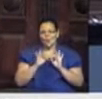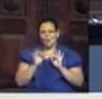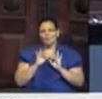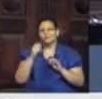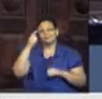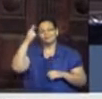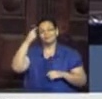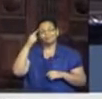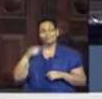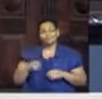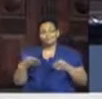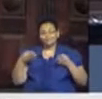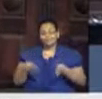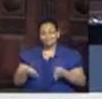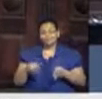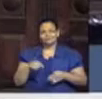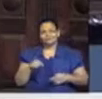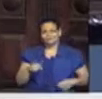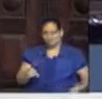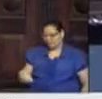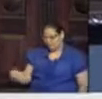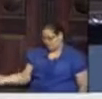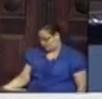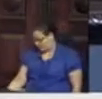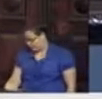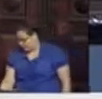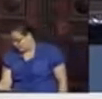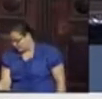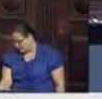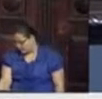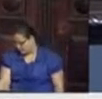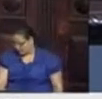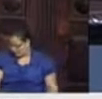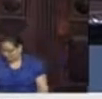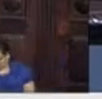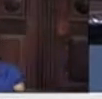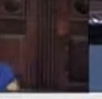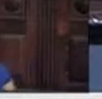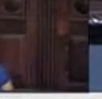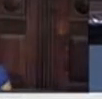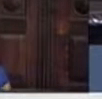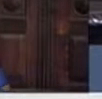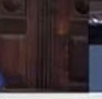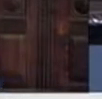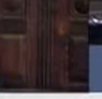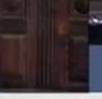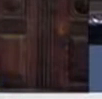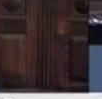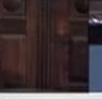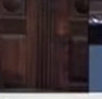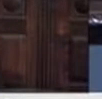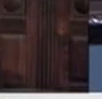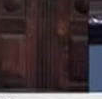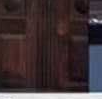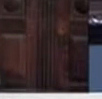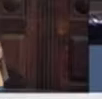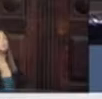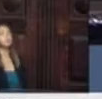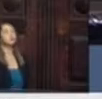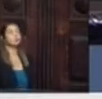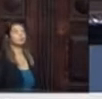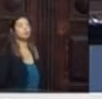setor para excepcionalizar. Essa é que é a verdade. Bastava um de nós, um dos